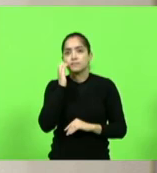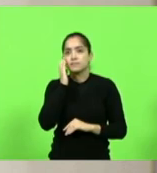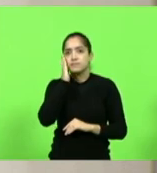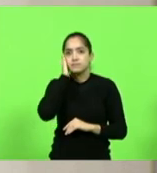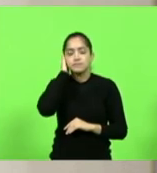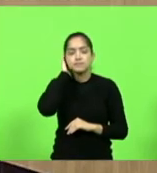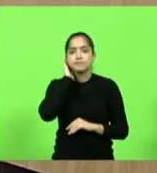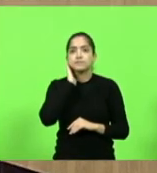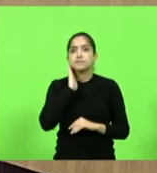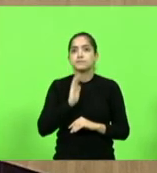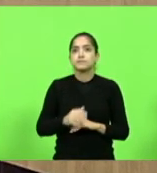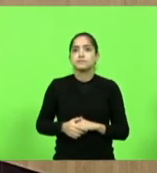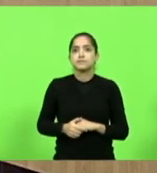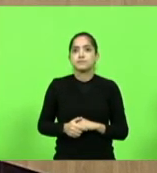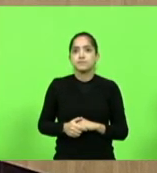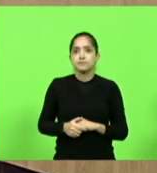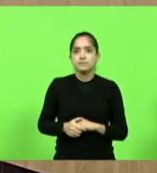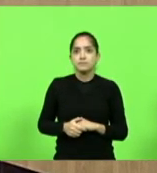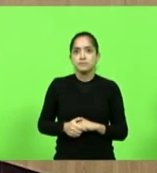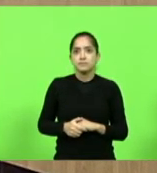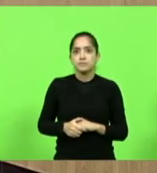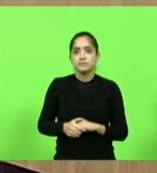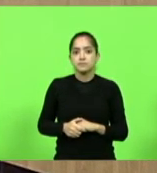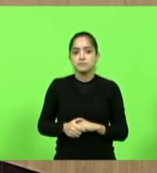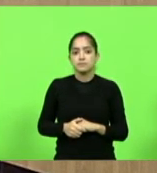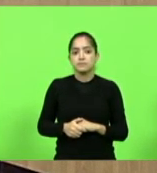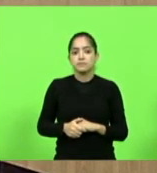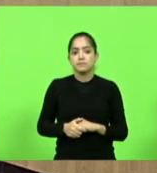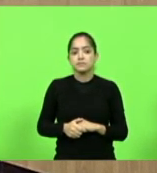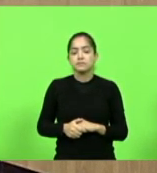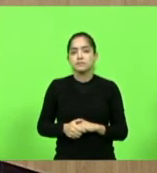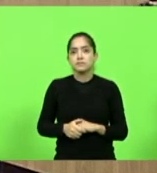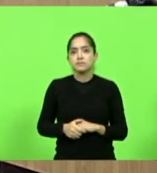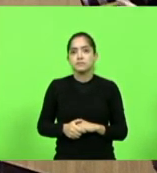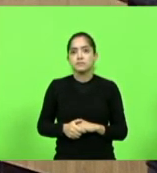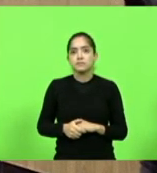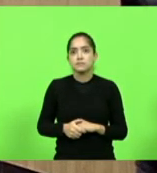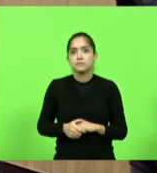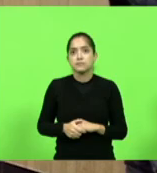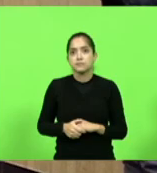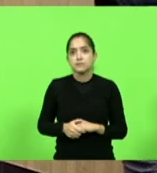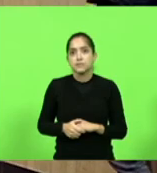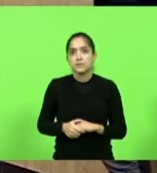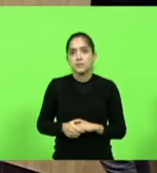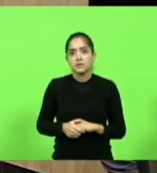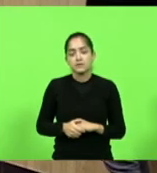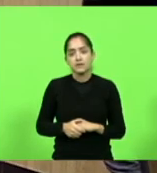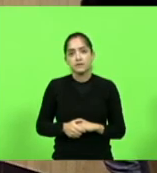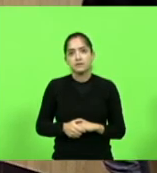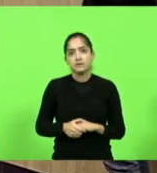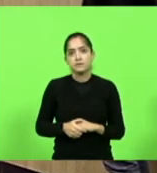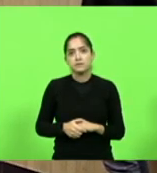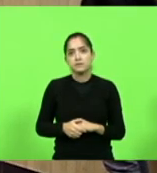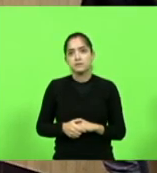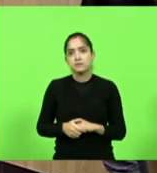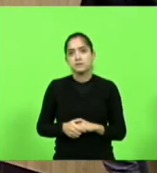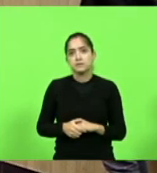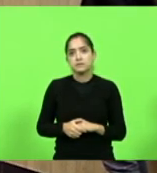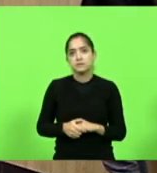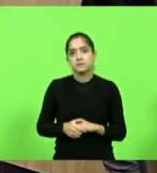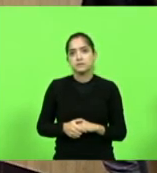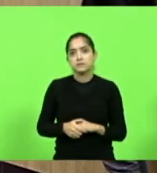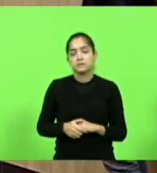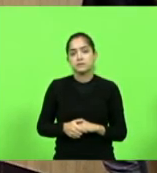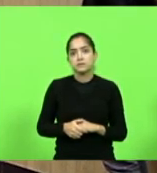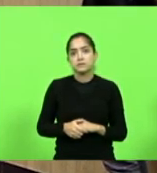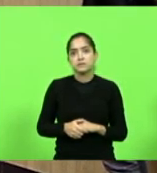presidente. Questão de ordem, senhor presidente. Pois não. Questão de ordem também foi citada, senhor presidente. Eu até concordo com